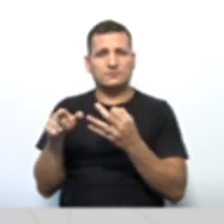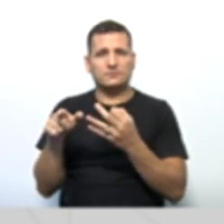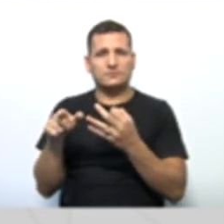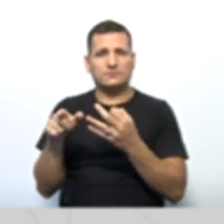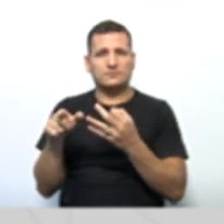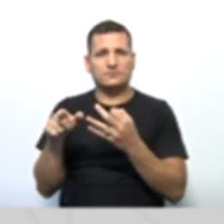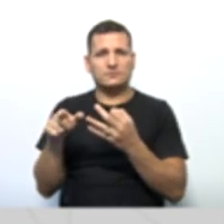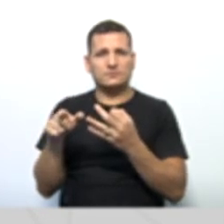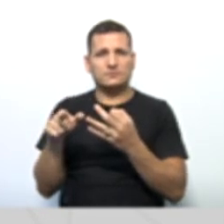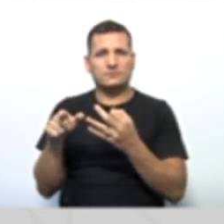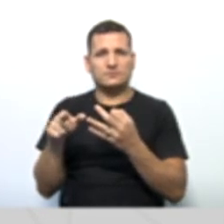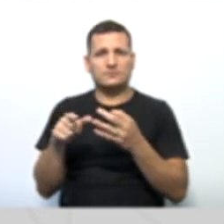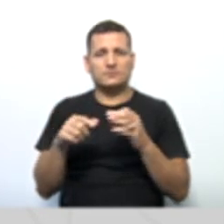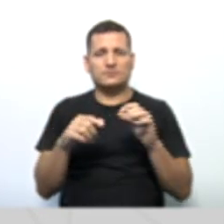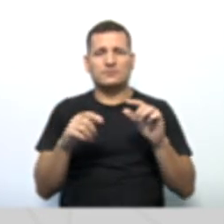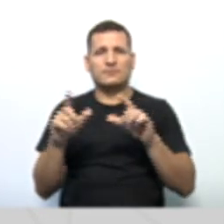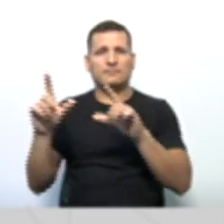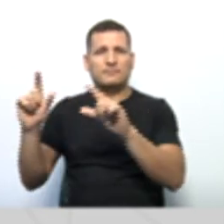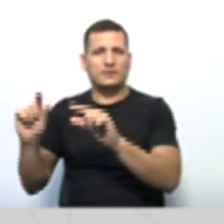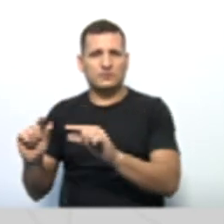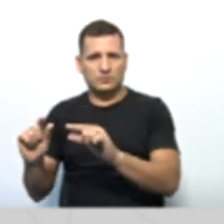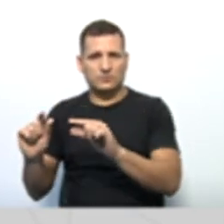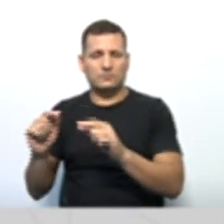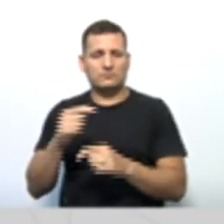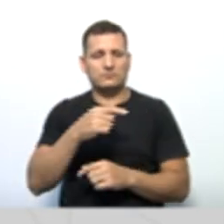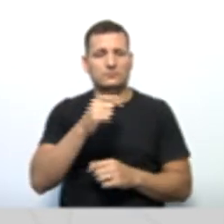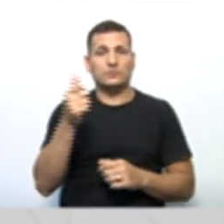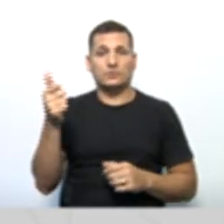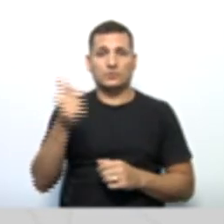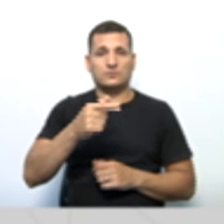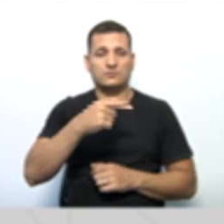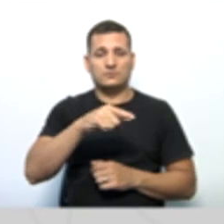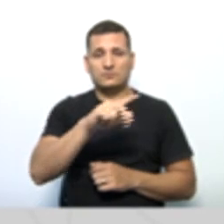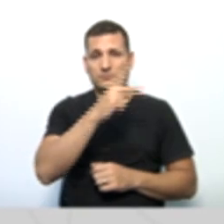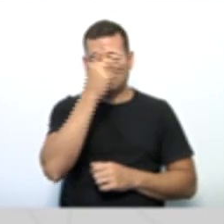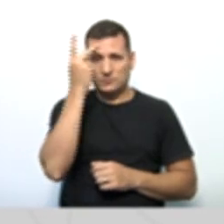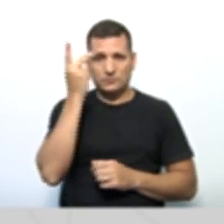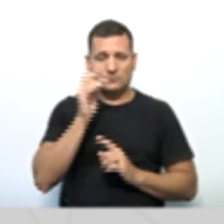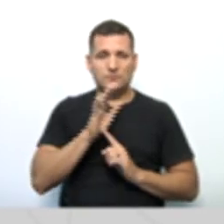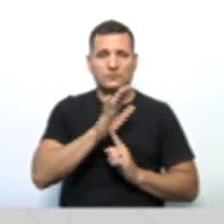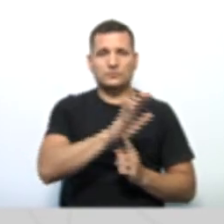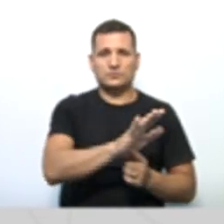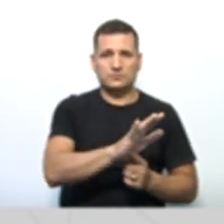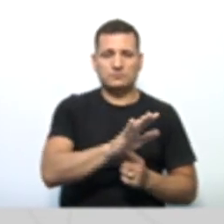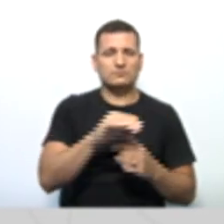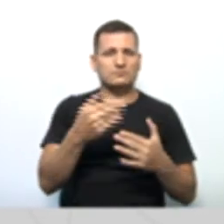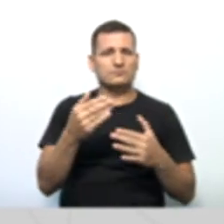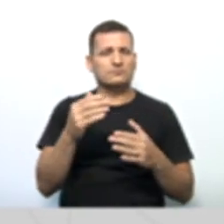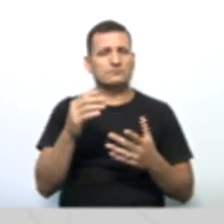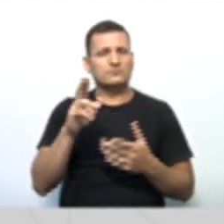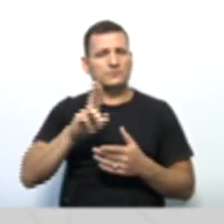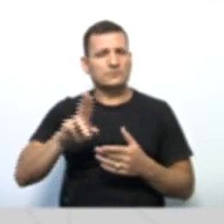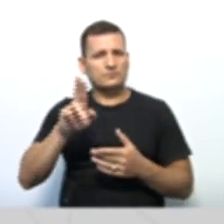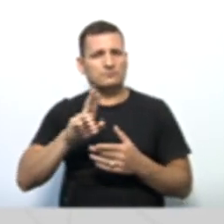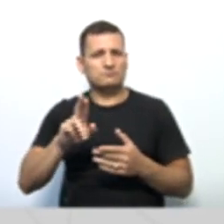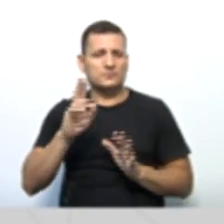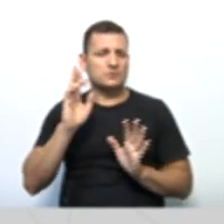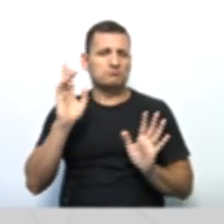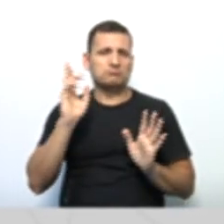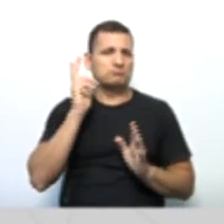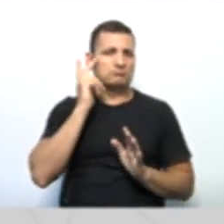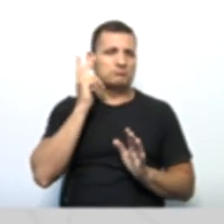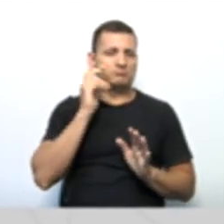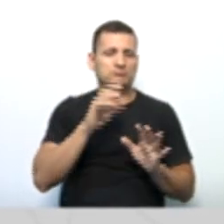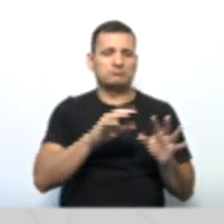de pessoas que eu vou beneficiar com essa ação. Então, utilizando a lógica utilitarista, vai ser tranquilo mover essas pessoas para